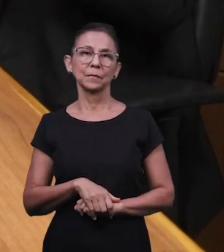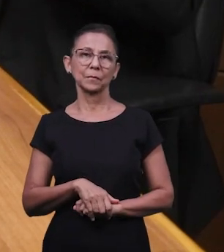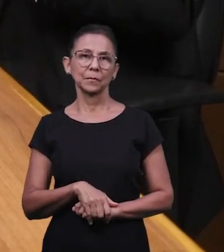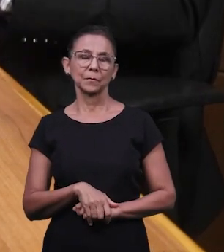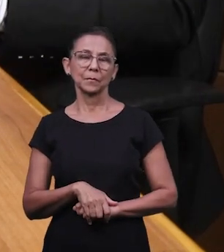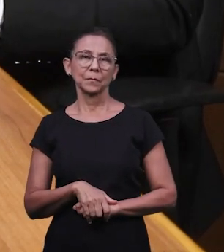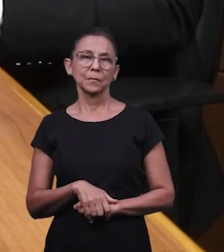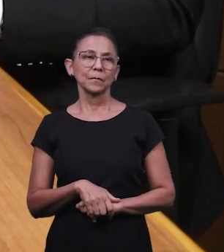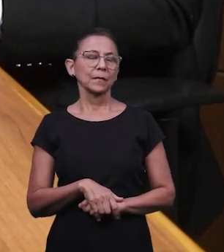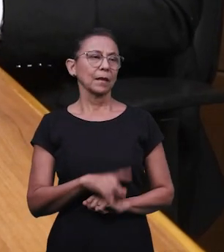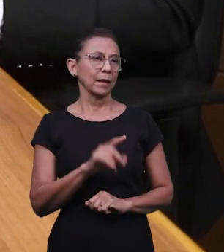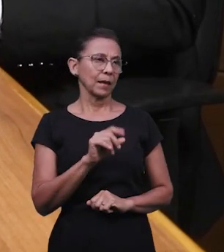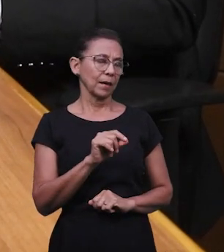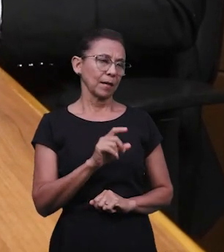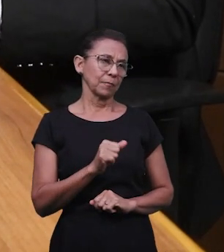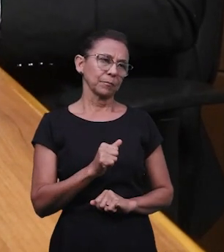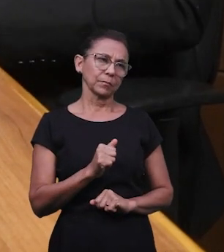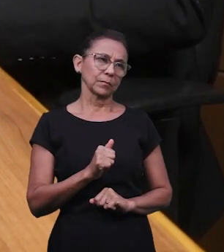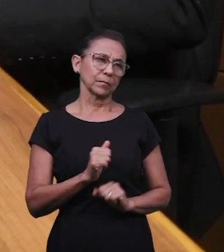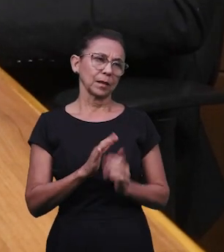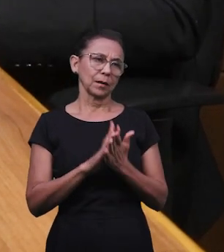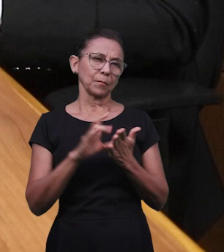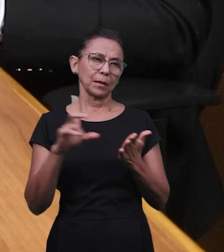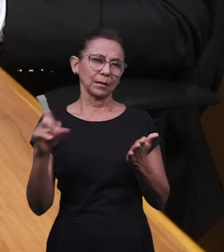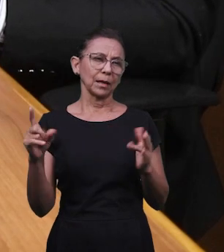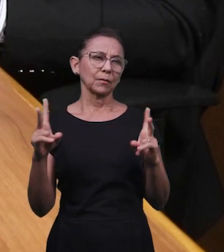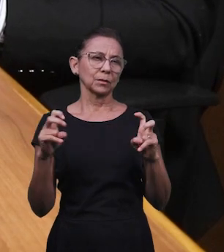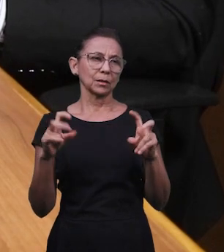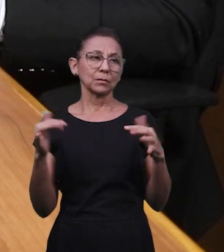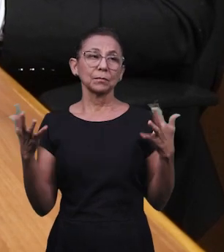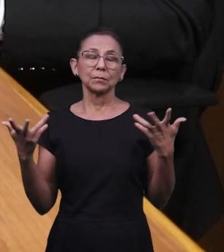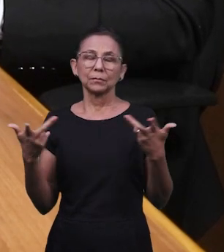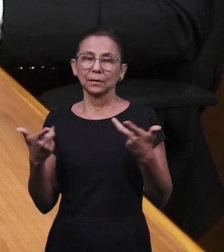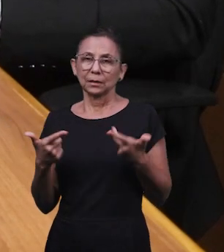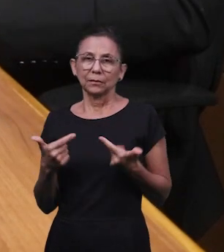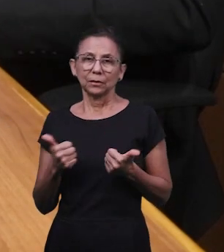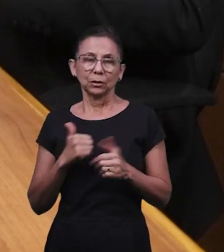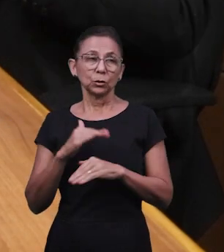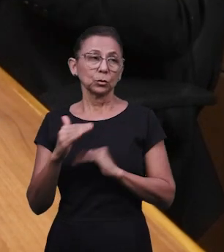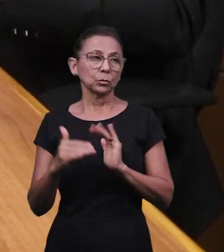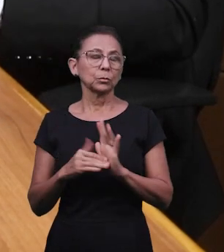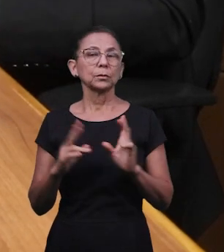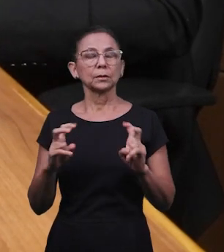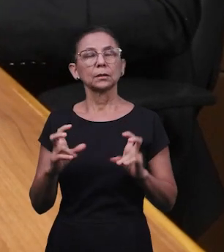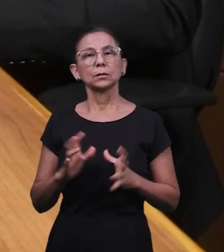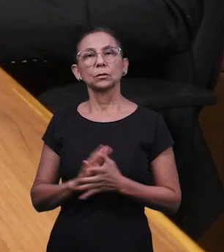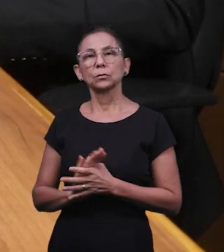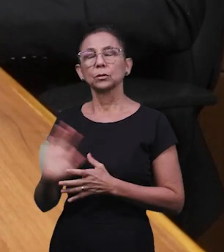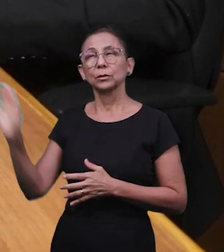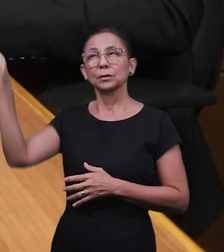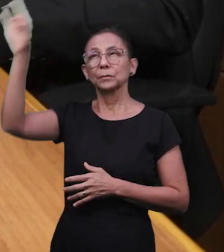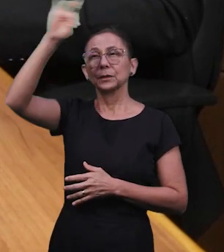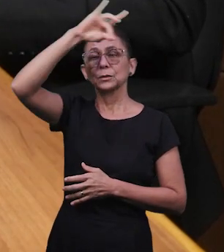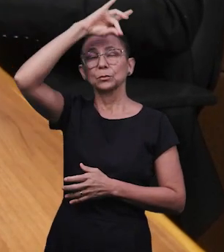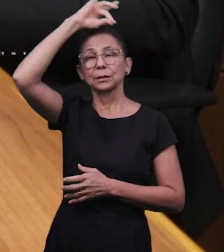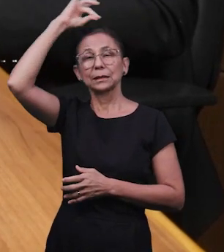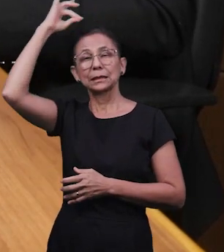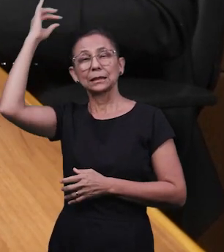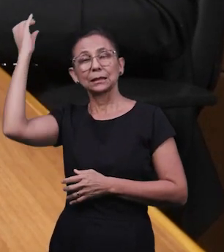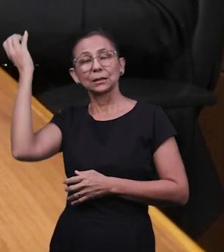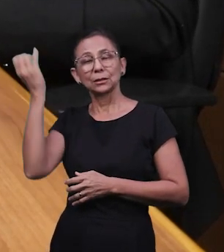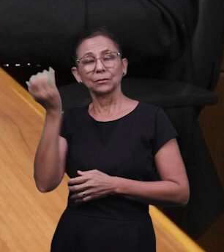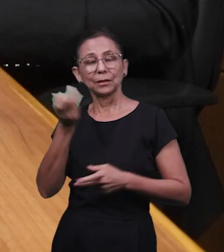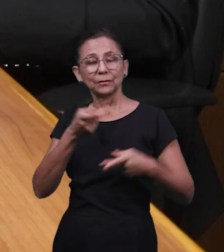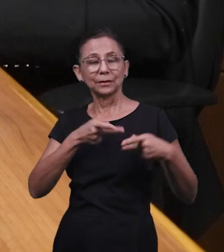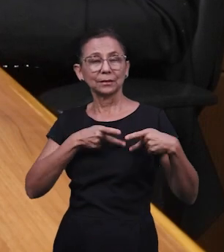aliás, tratar de qualquer assunto da palavra é algo glorioso, né? E o Espírito Santo de Deus vai nos envolvendo, enchendo o